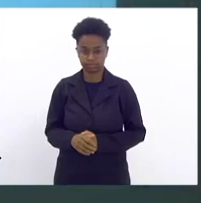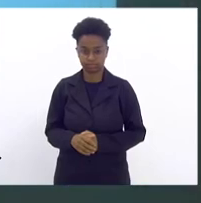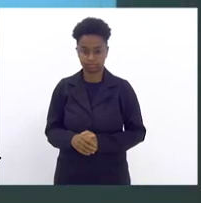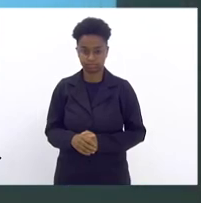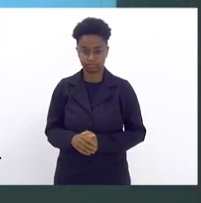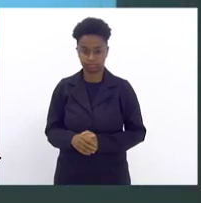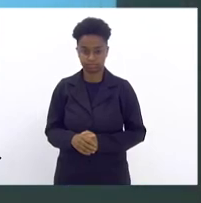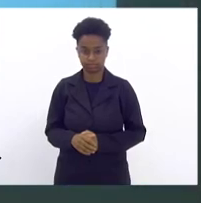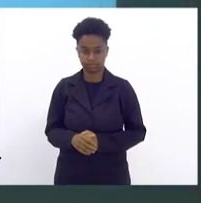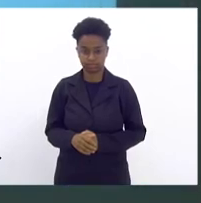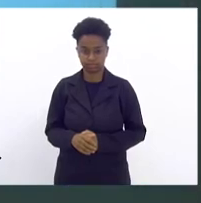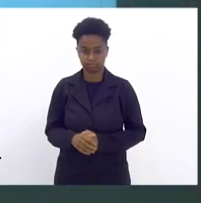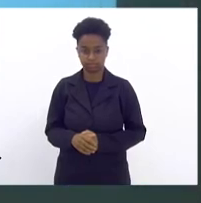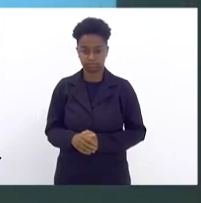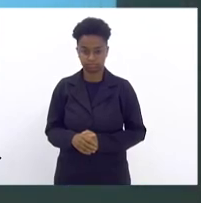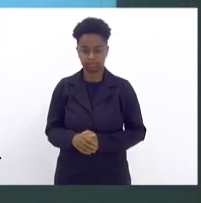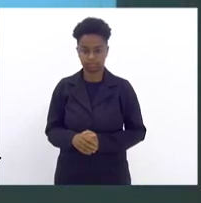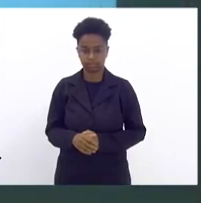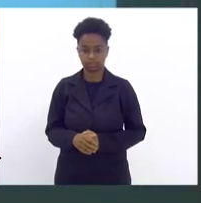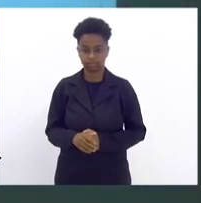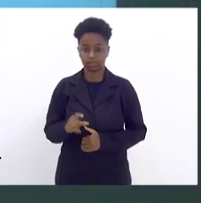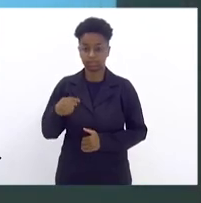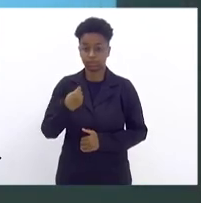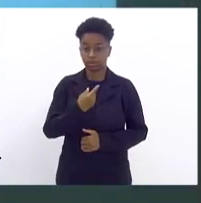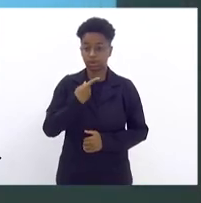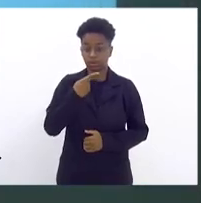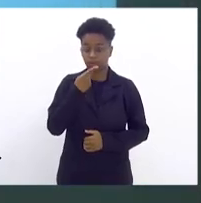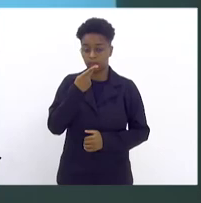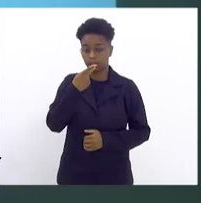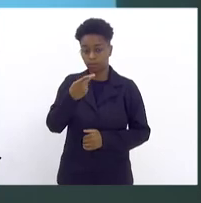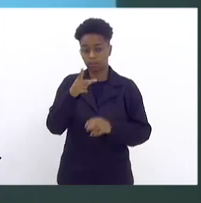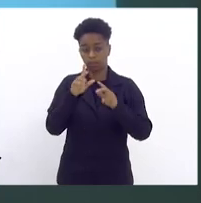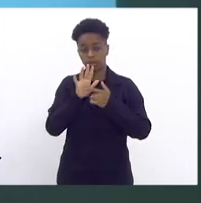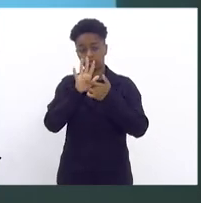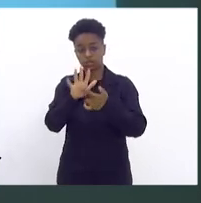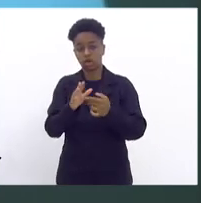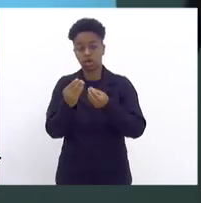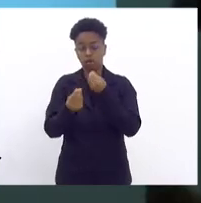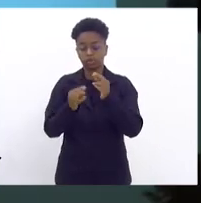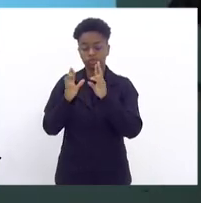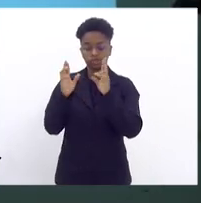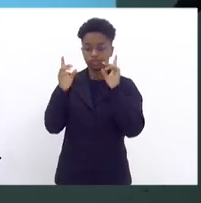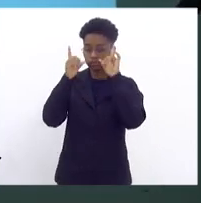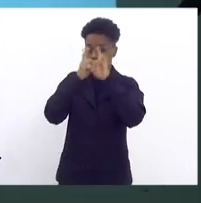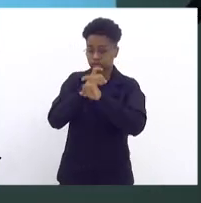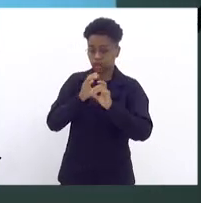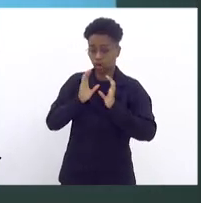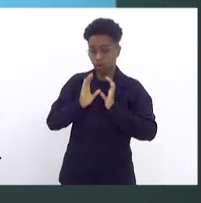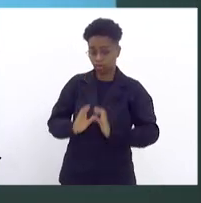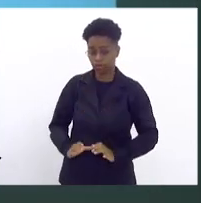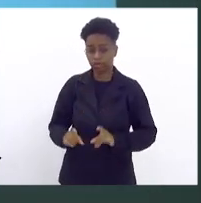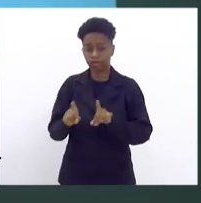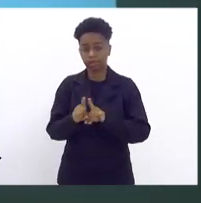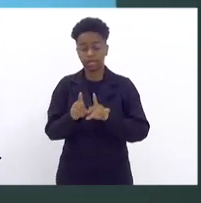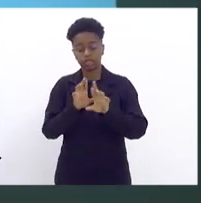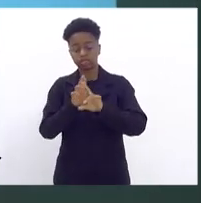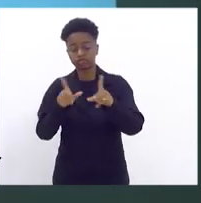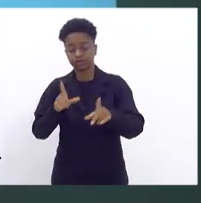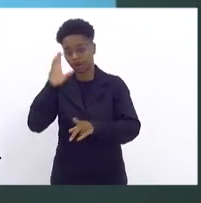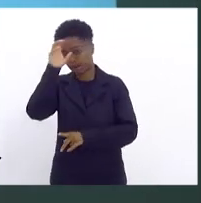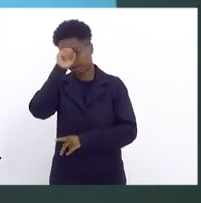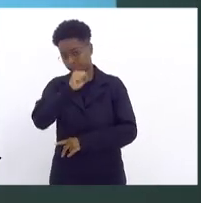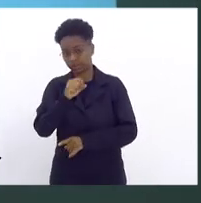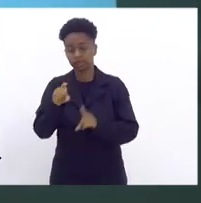falamos muito das dificuldades comportamentos as quais eles enfrentam eles têm a forma diferenciada dos aprendizado